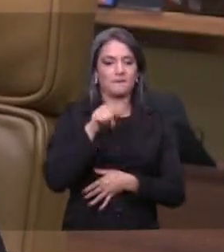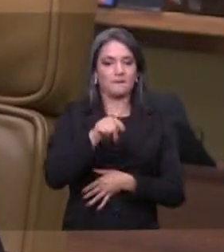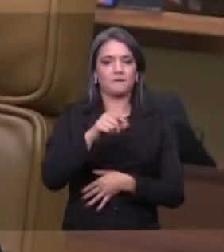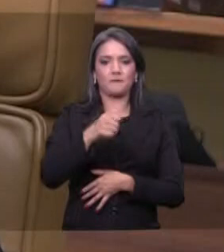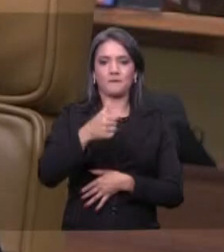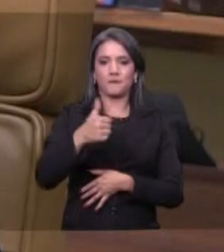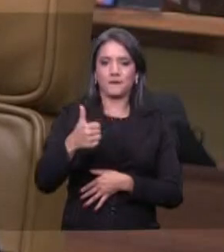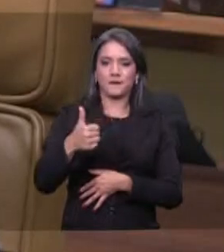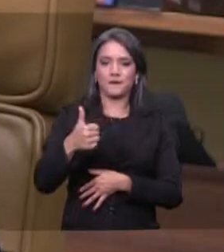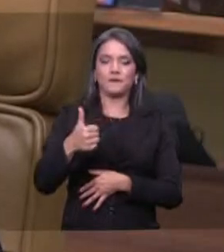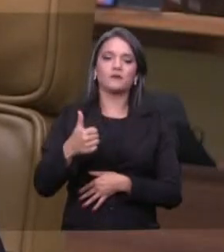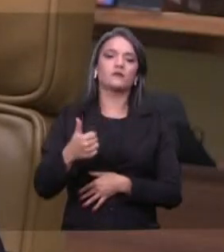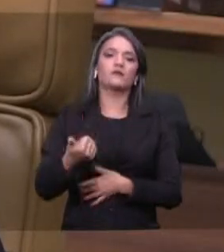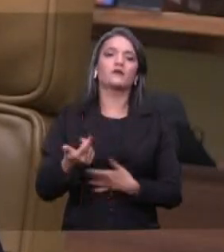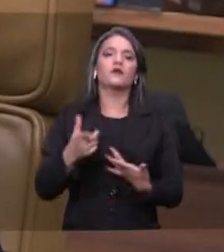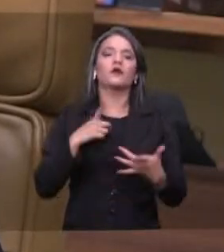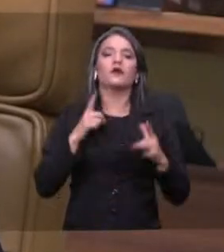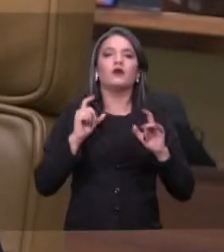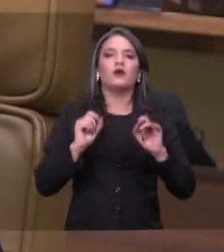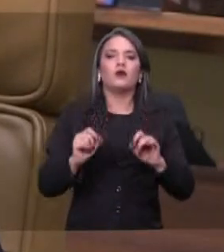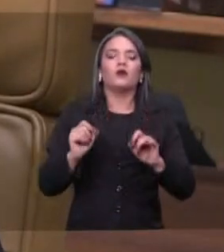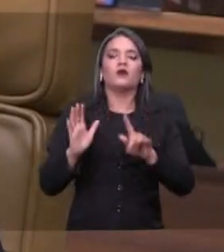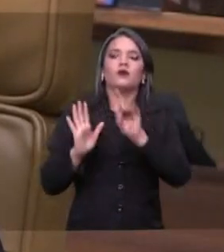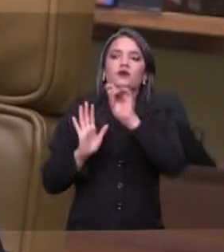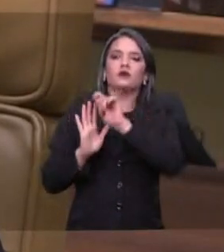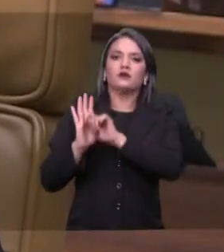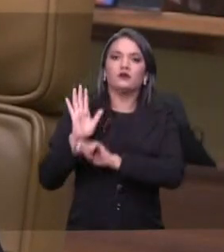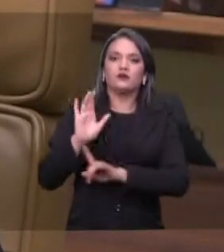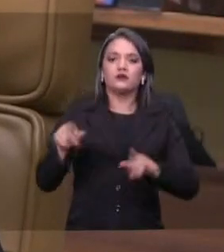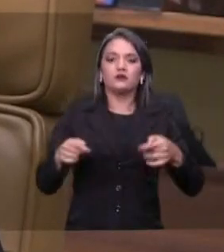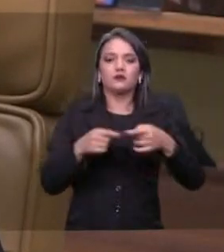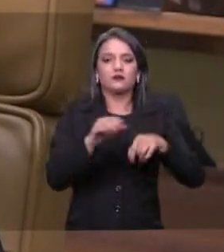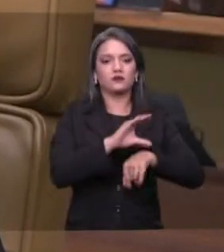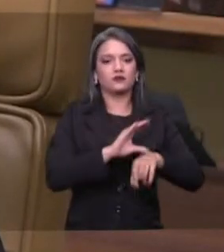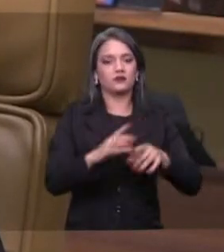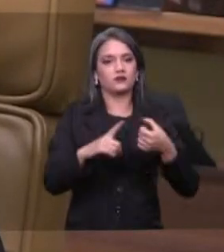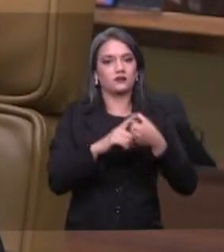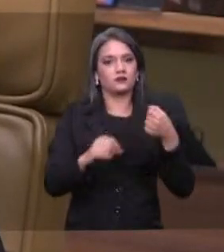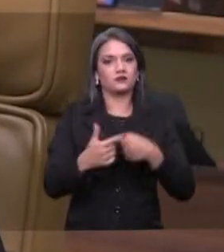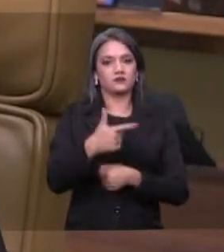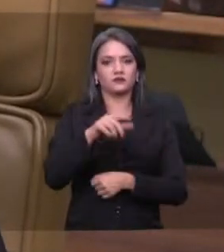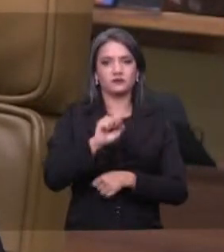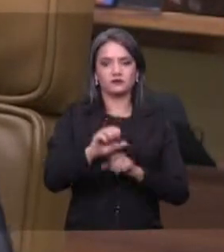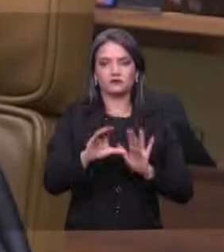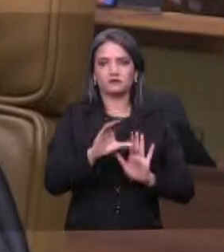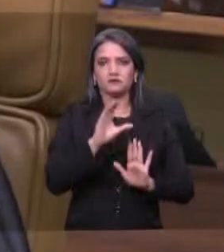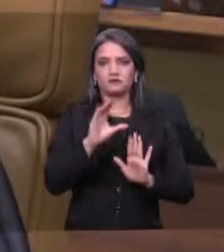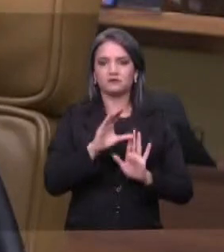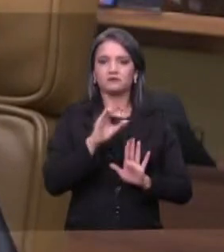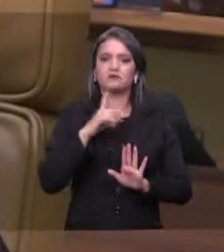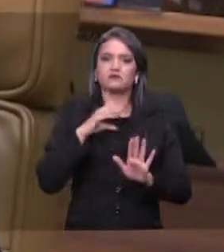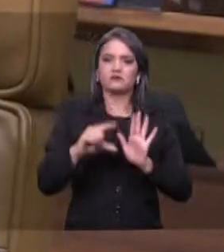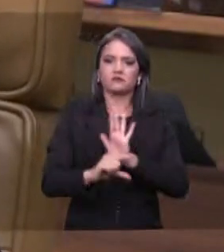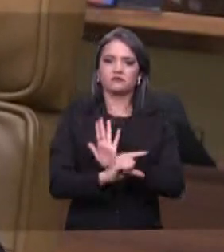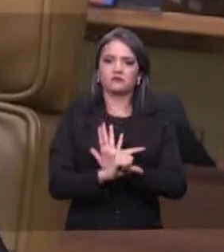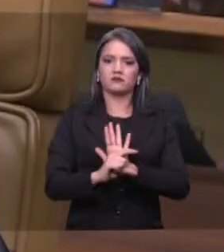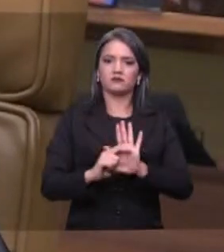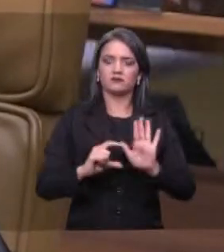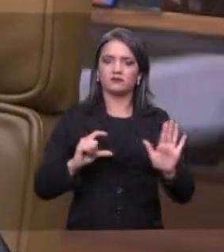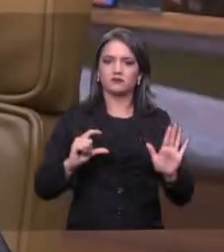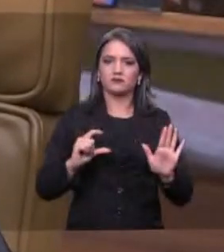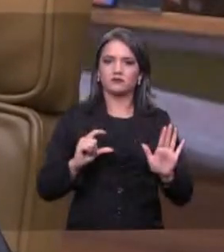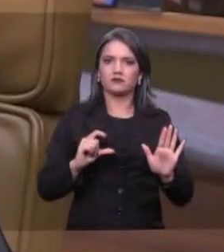3.11, da interpretação conforme a Constituição ao artigo 28 caput e